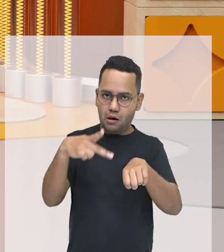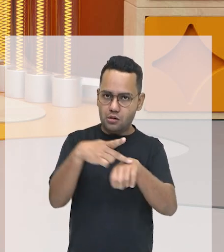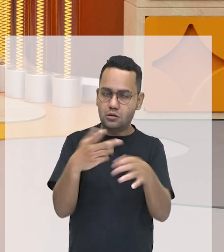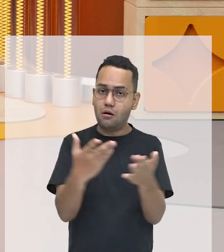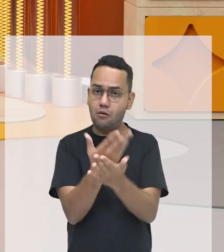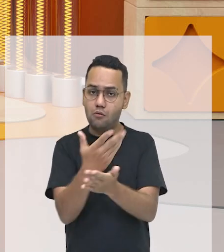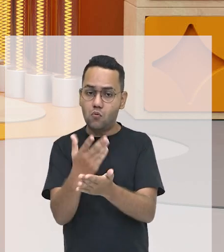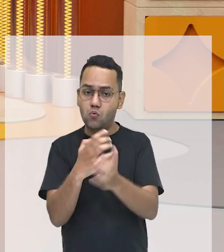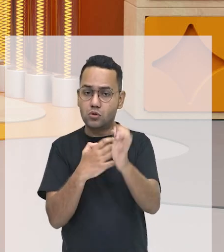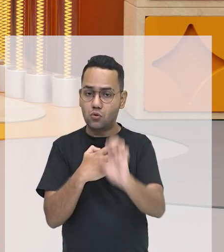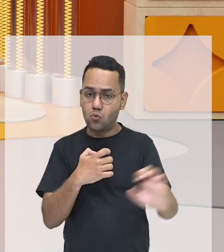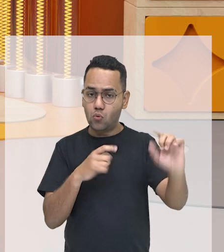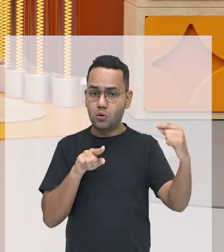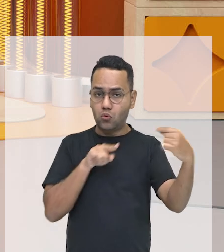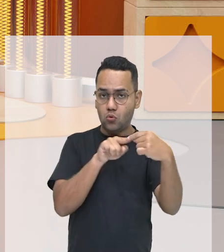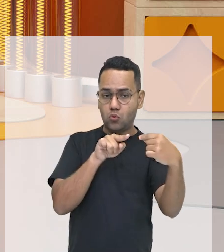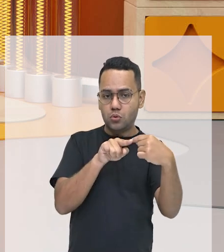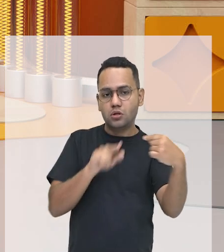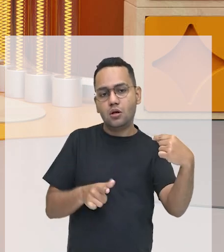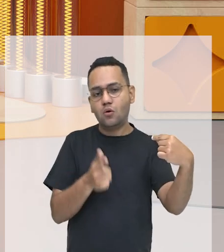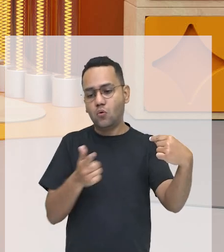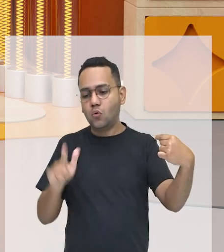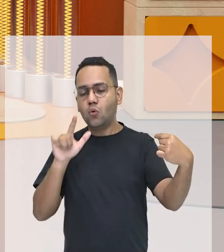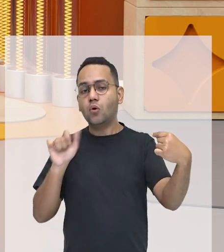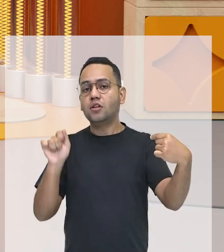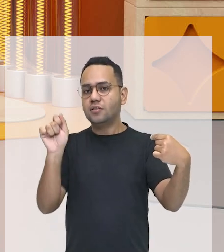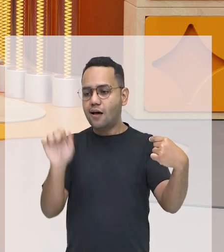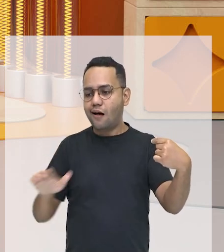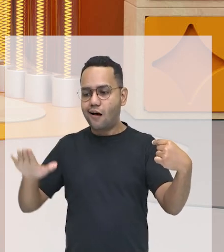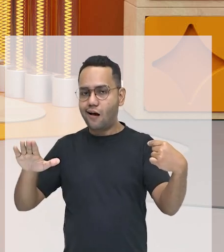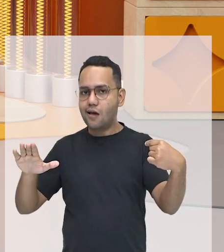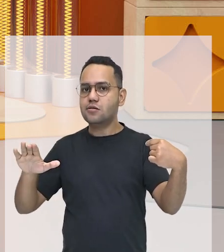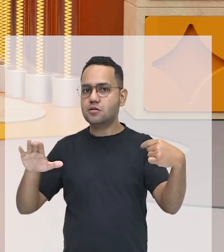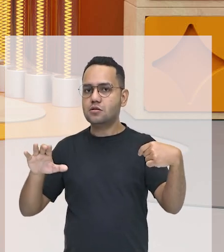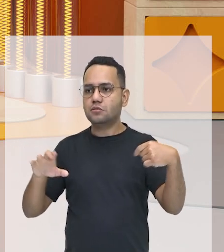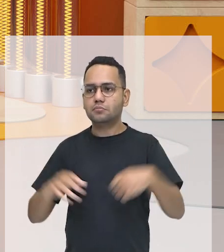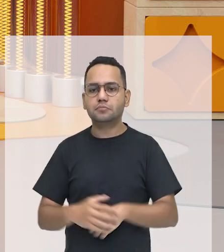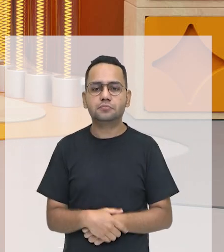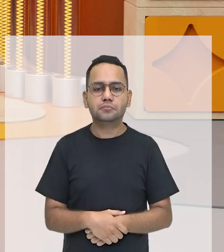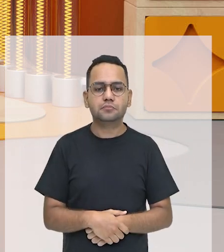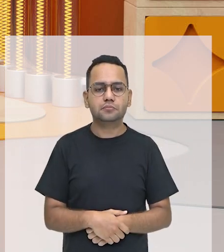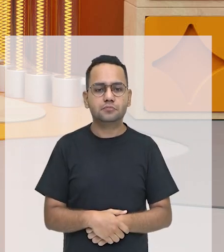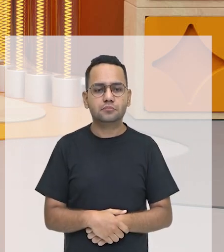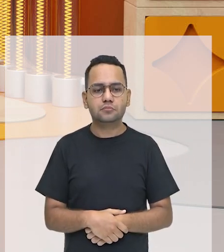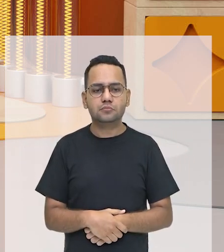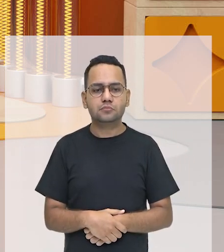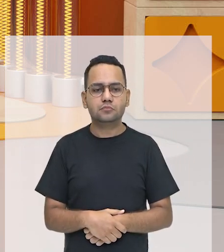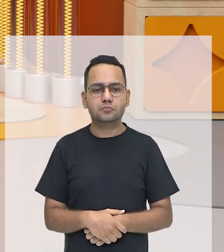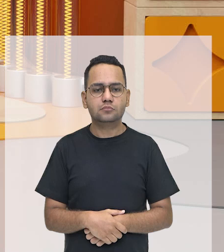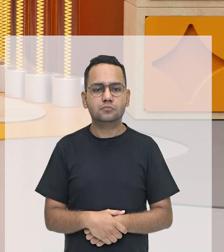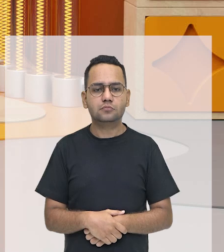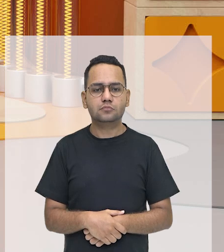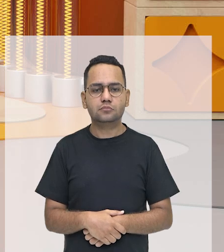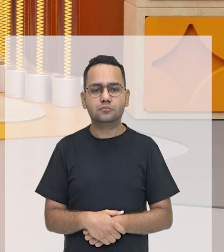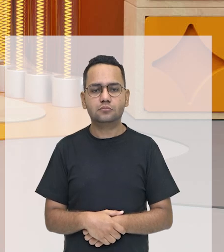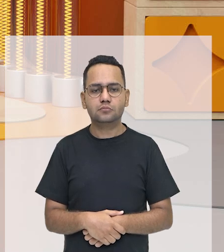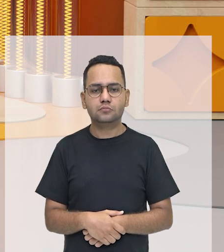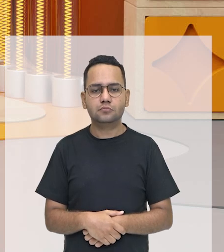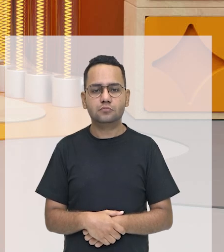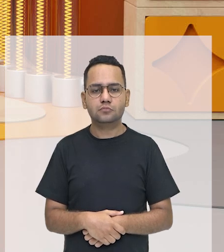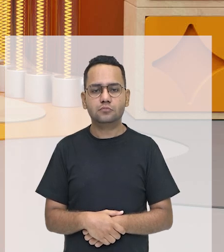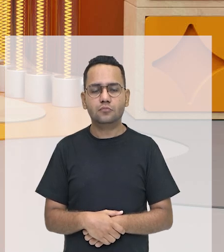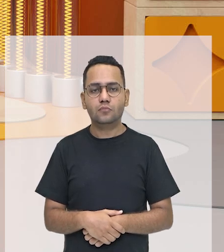e vamos ter países que fazem parte do continente asiático, ok? A Rússia, gente,